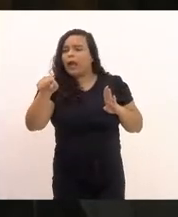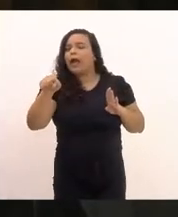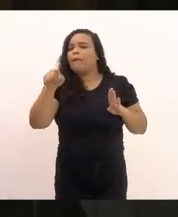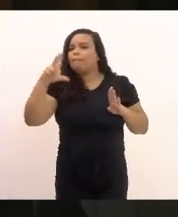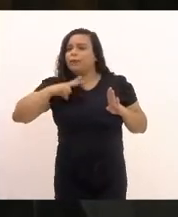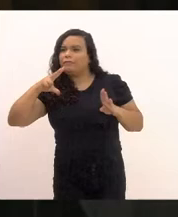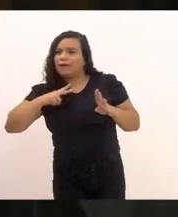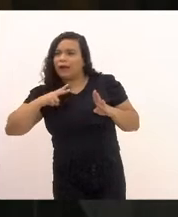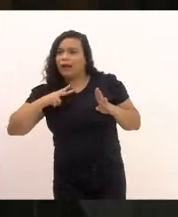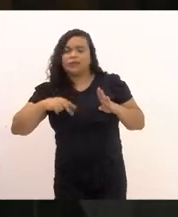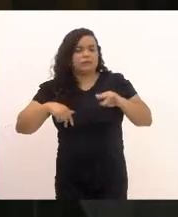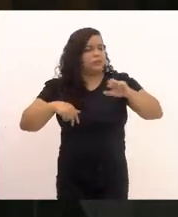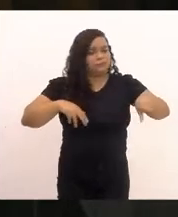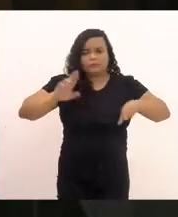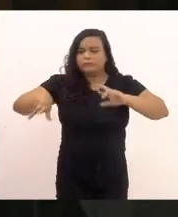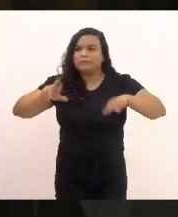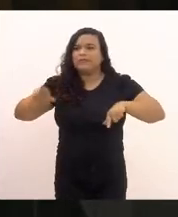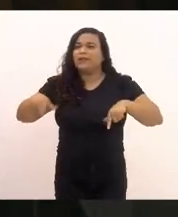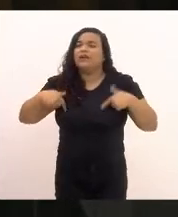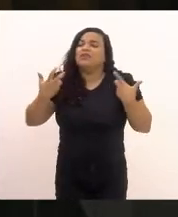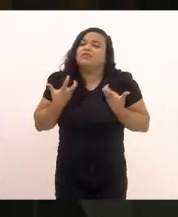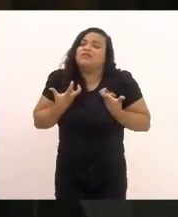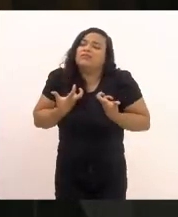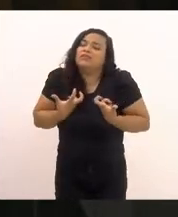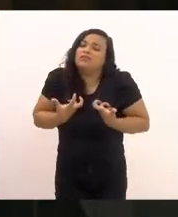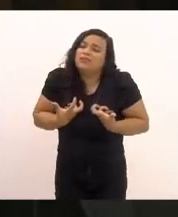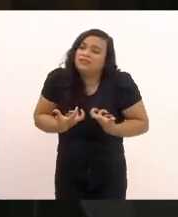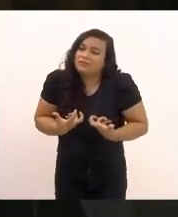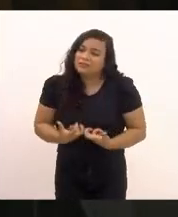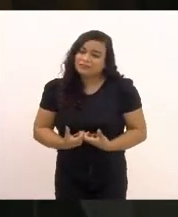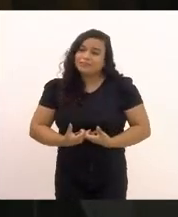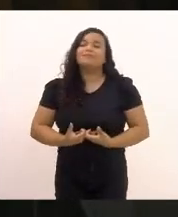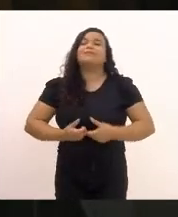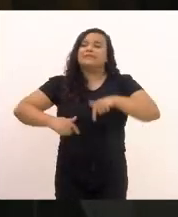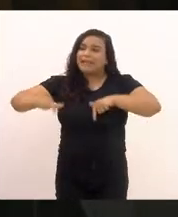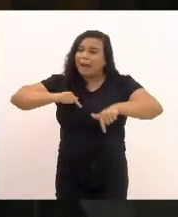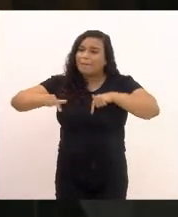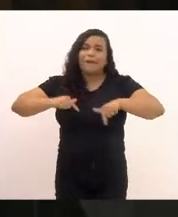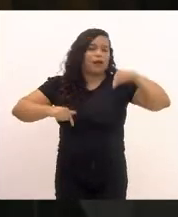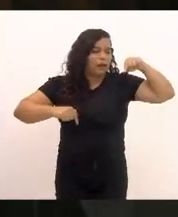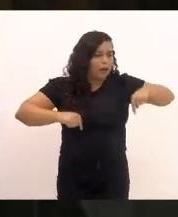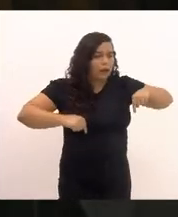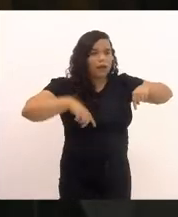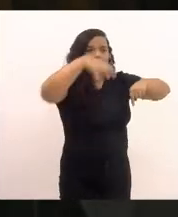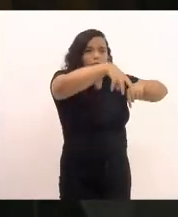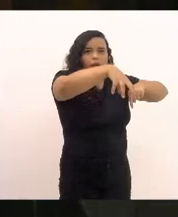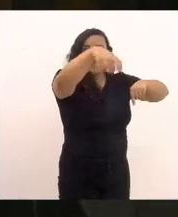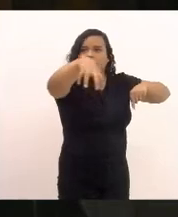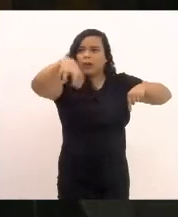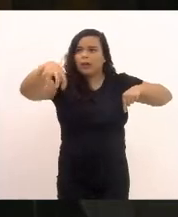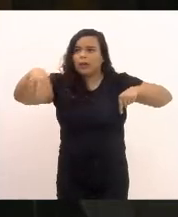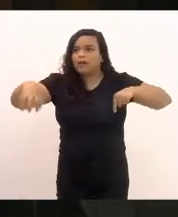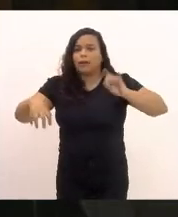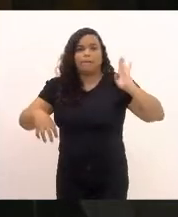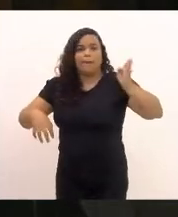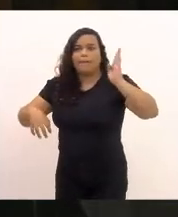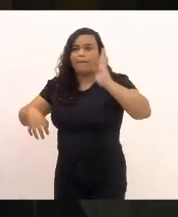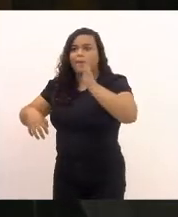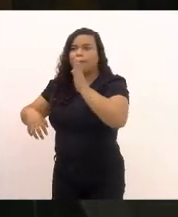rotina extremamente cansativa para esse professor conseguir trabalhar. Aliás,